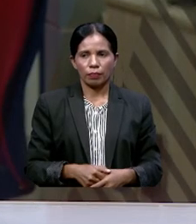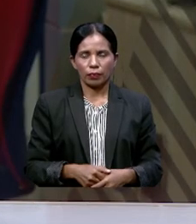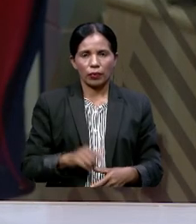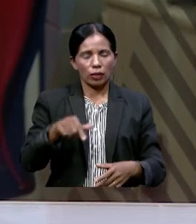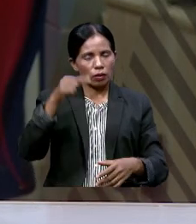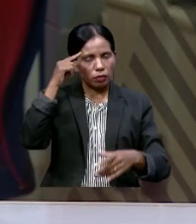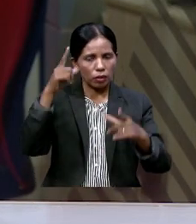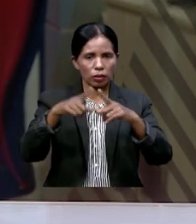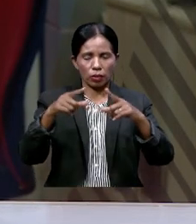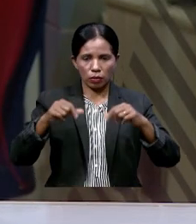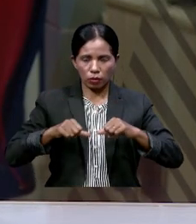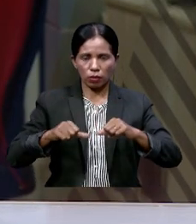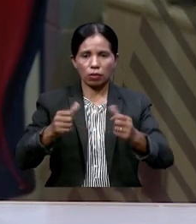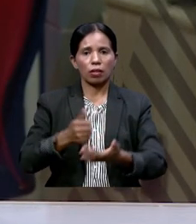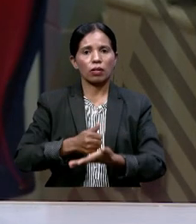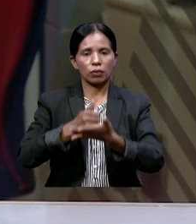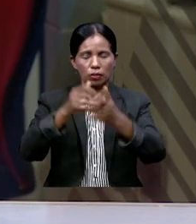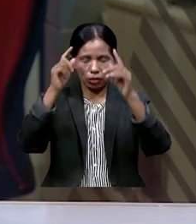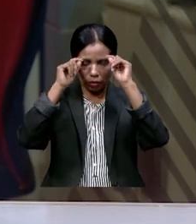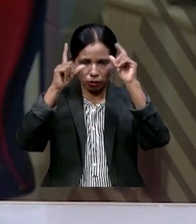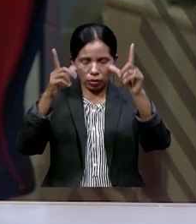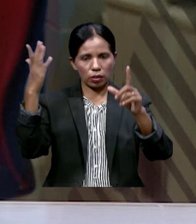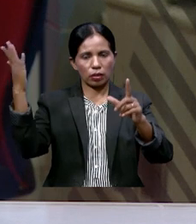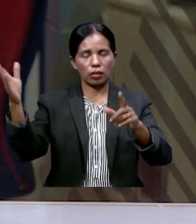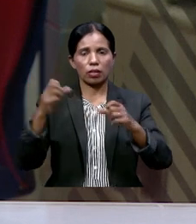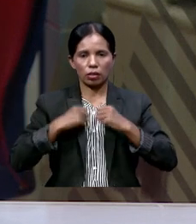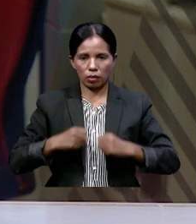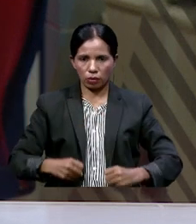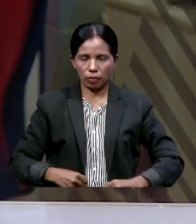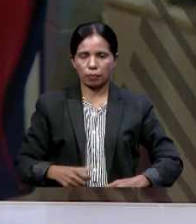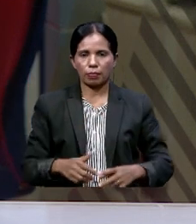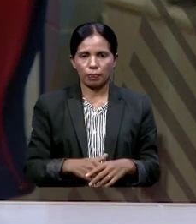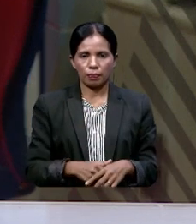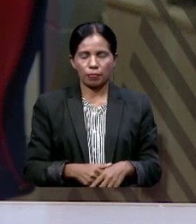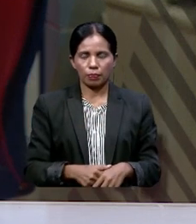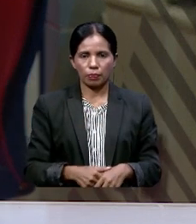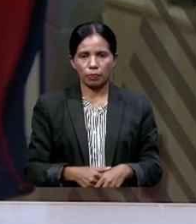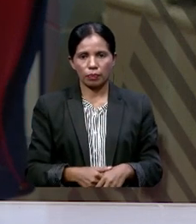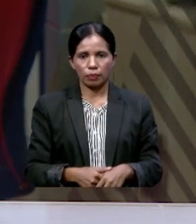Governo do Japão continua a apoiar Timor-Leste e a setor saúde.